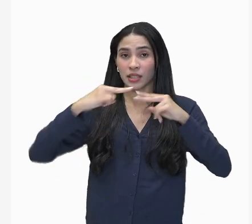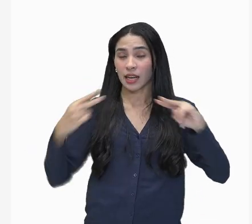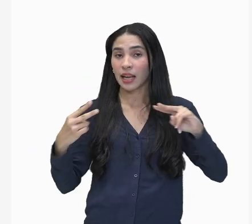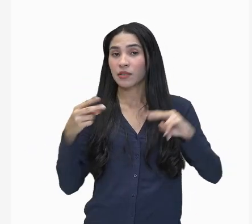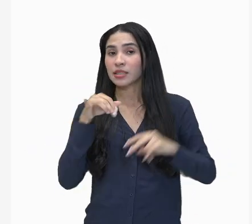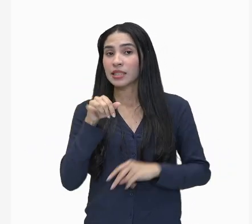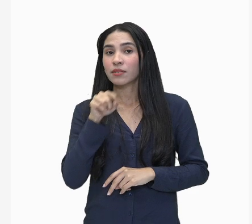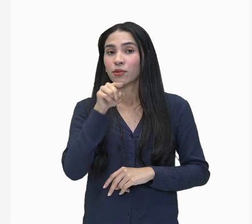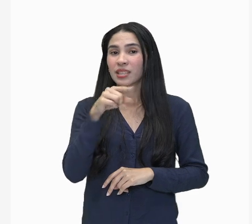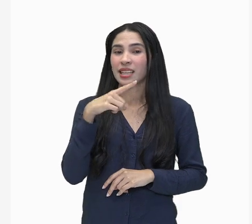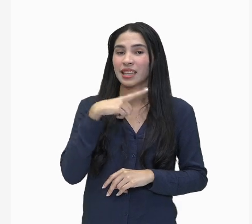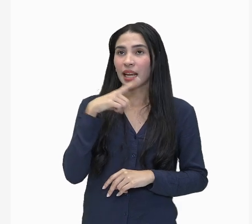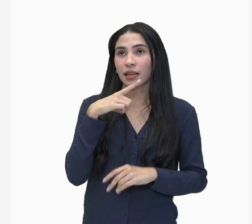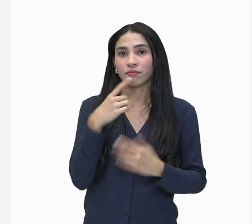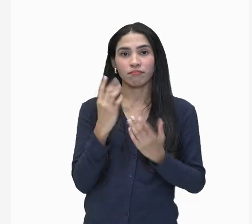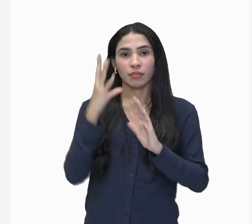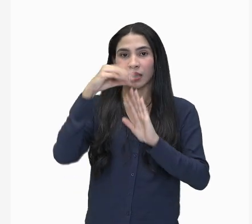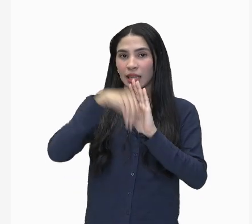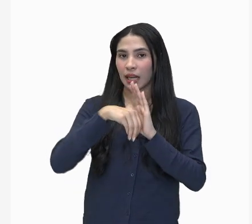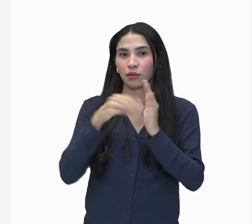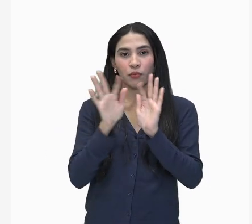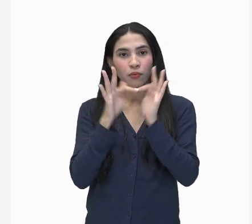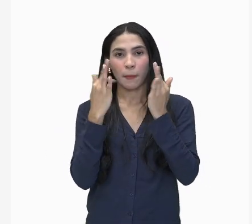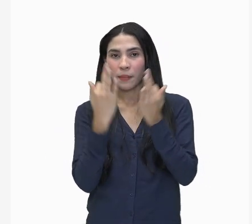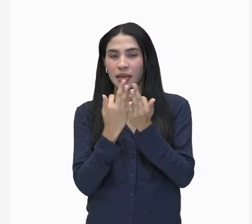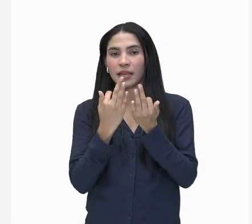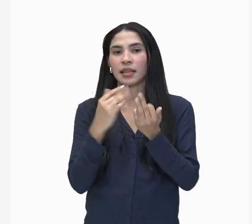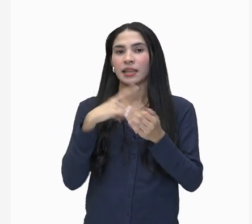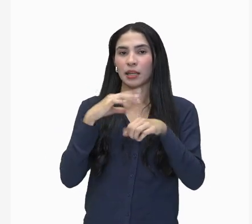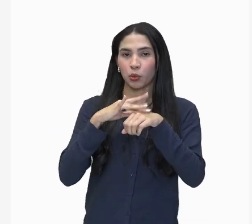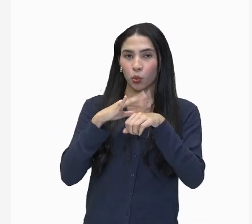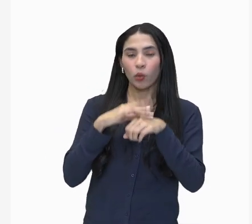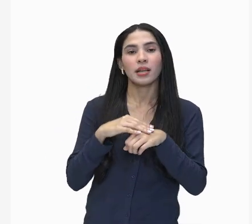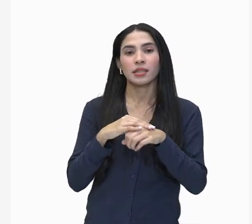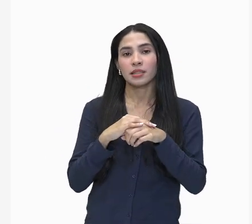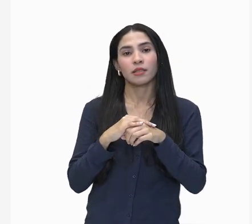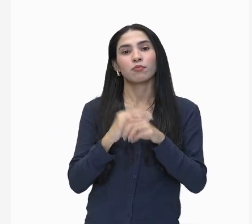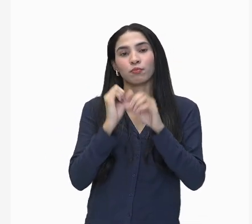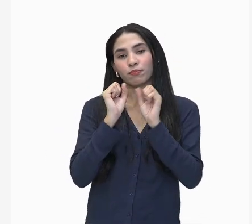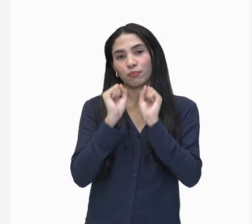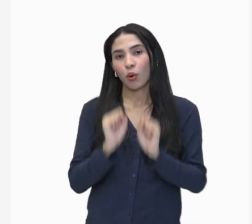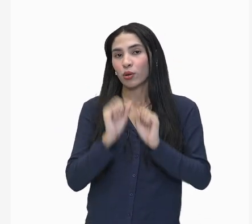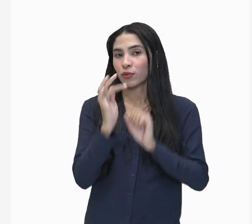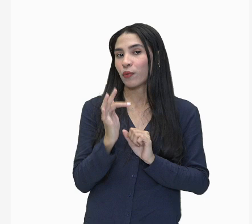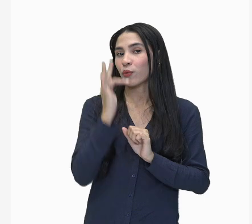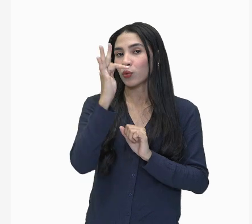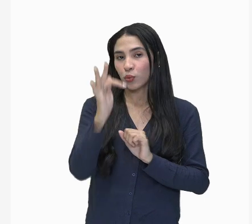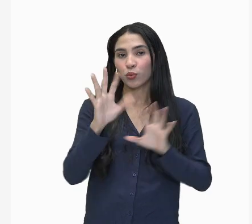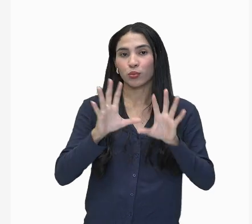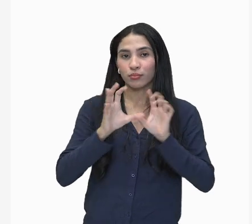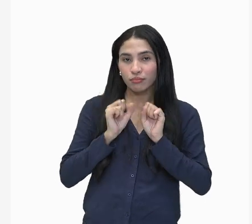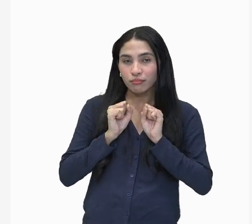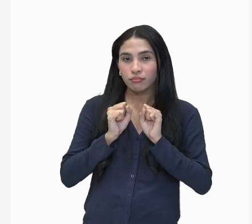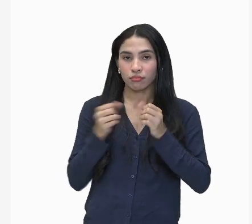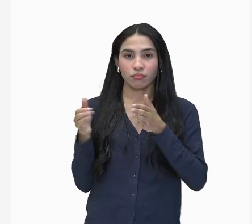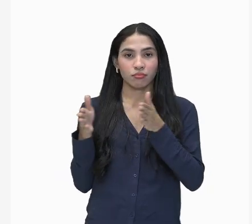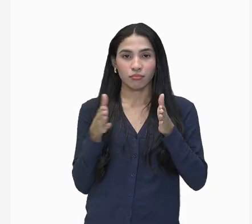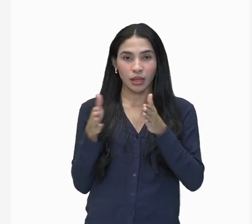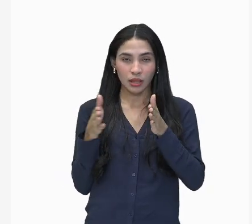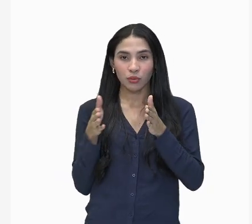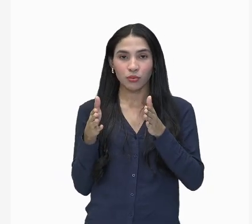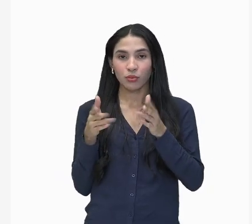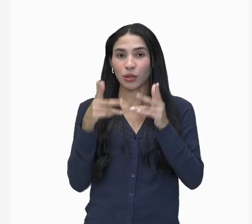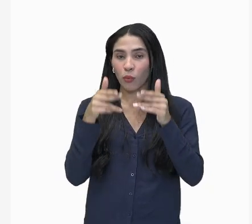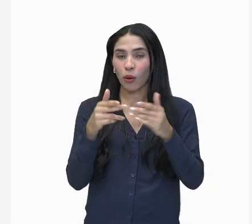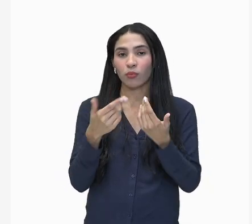tem um histórico familiar daquela doença, provavelmente você pode apresentar em algum momento da sua vida esse mesmo quadro.